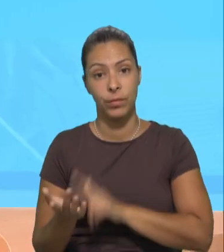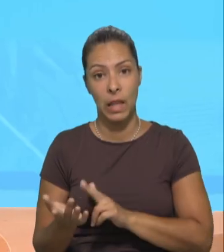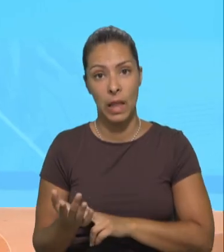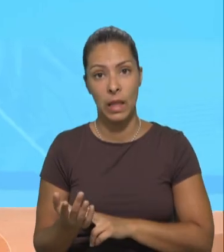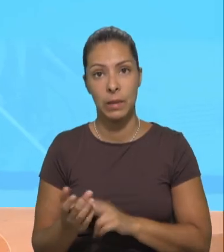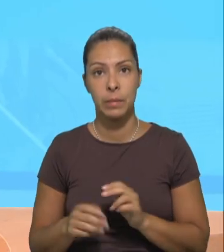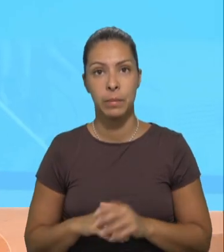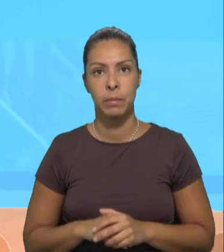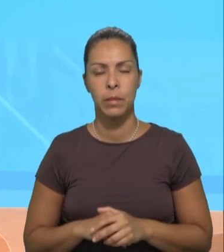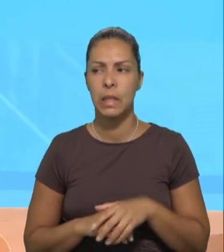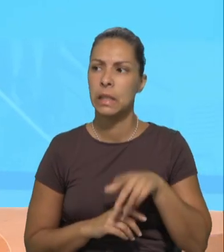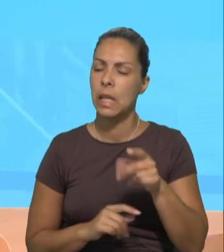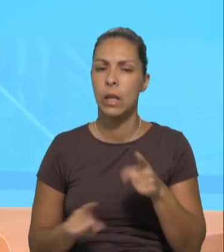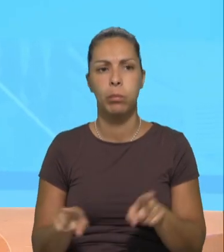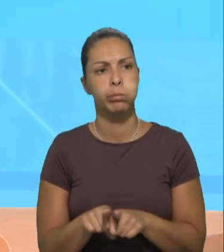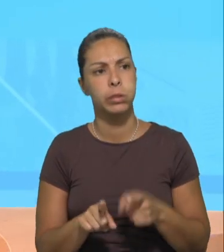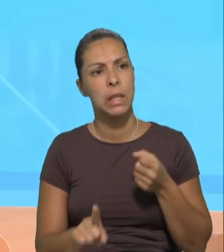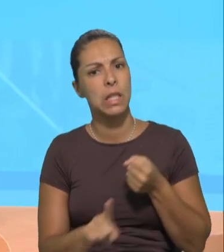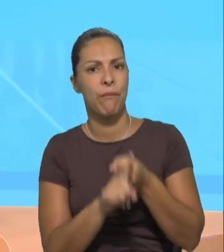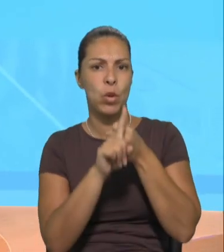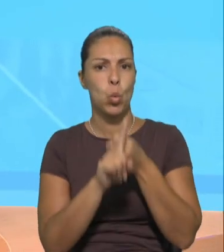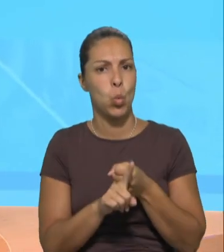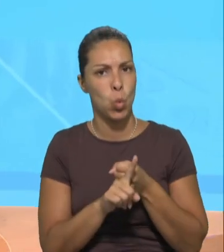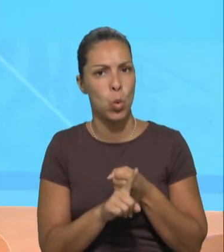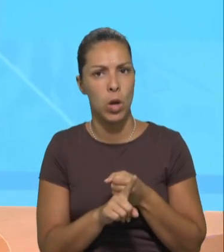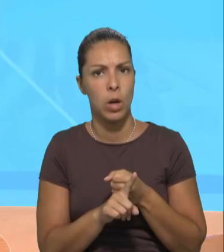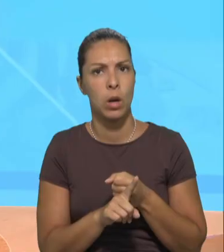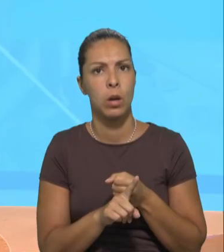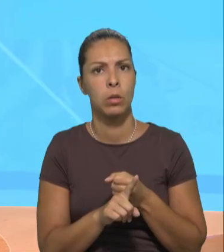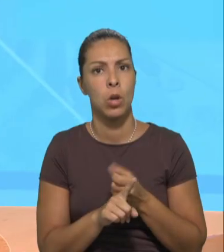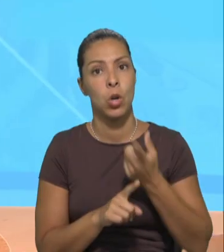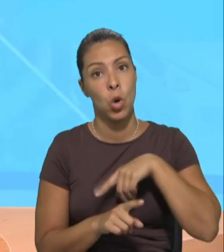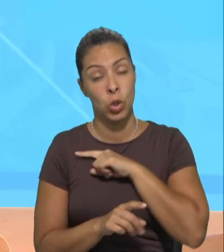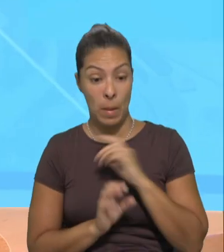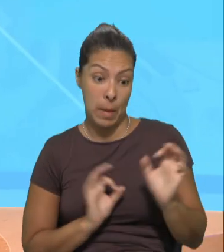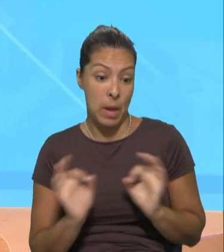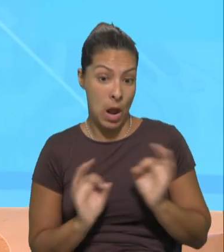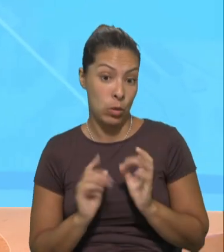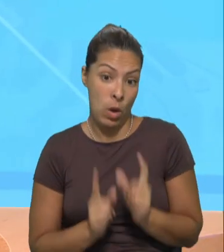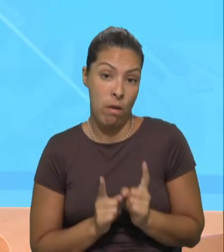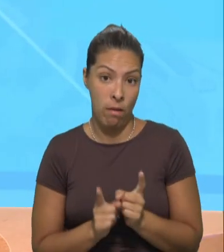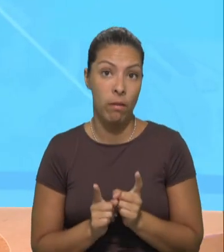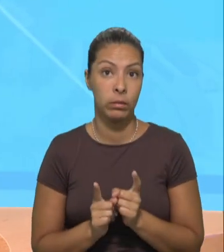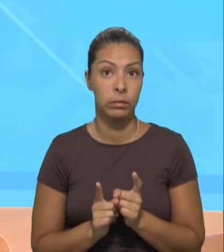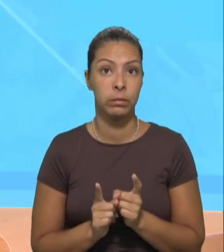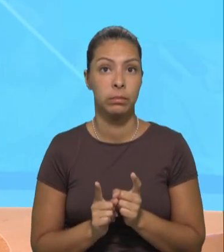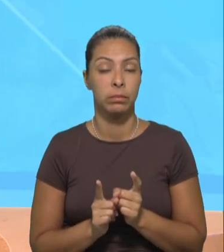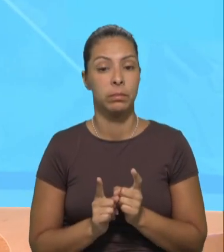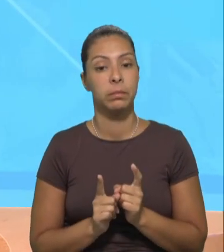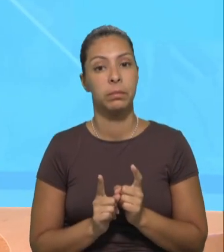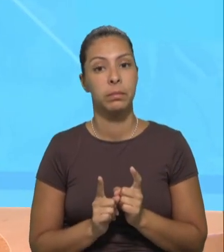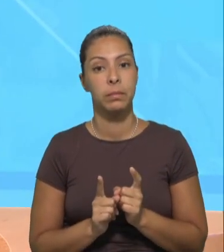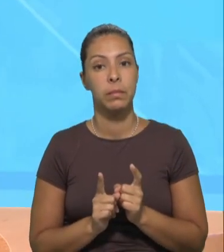este desafio a estarmos preparados, como diz a própria advertência,